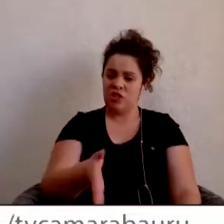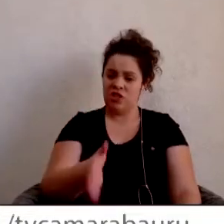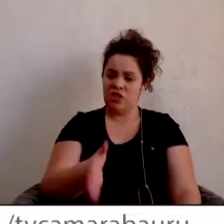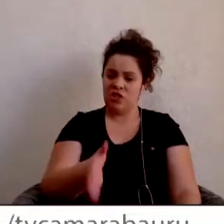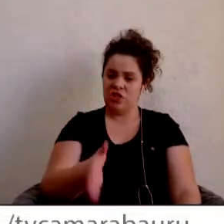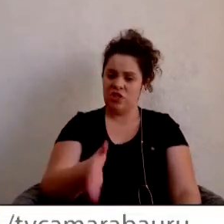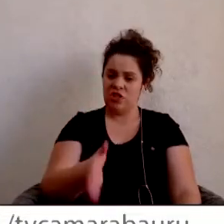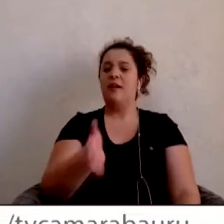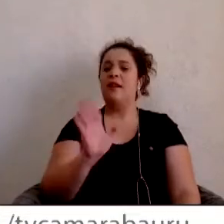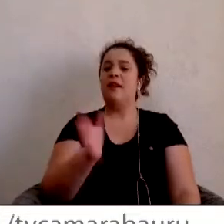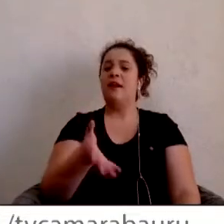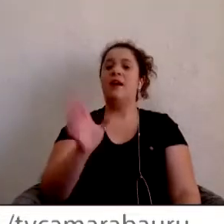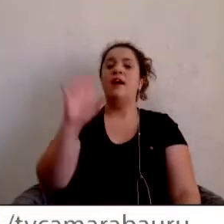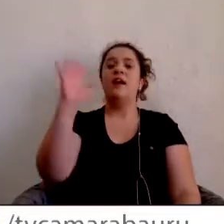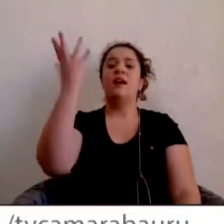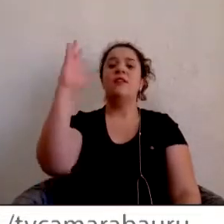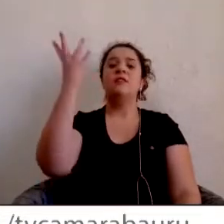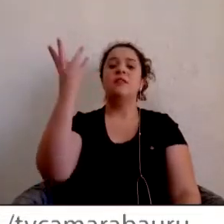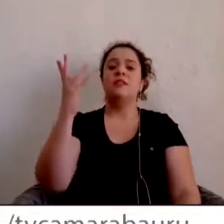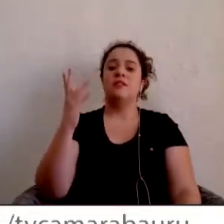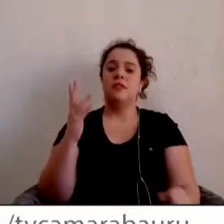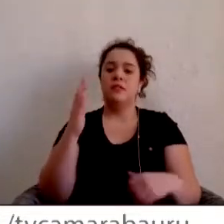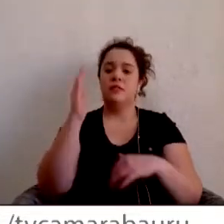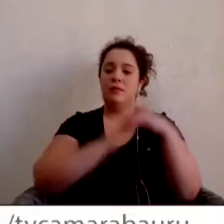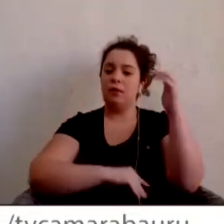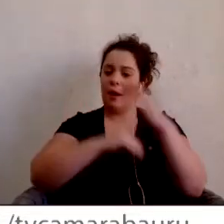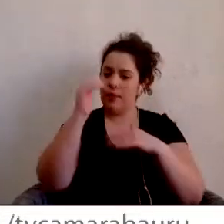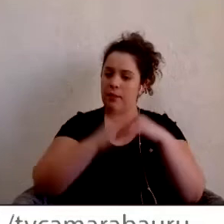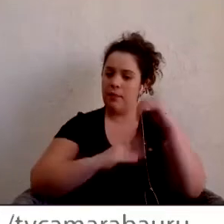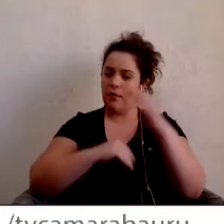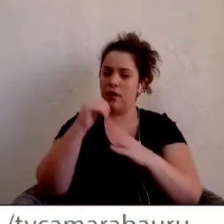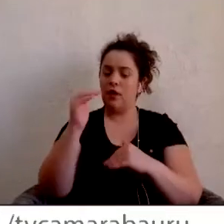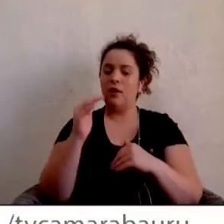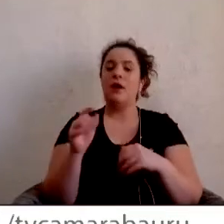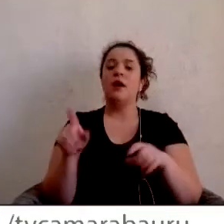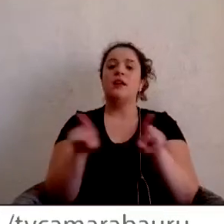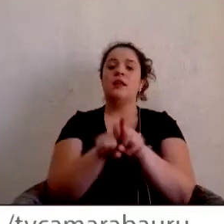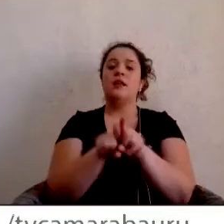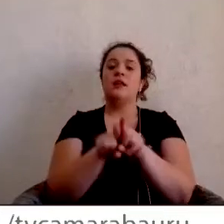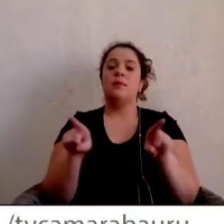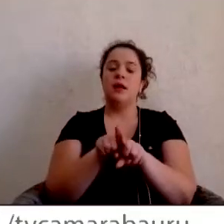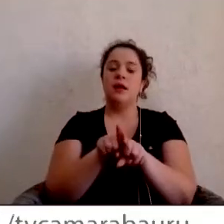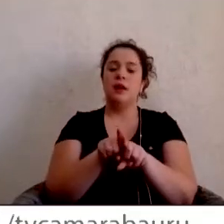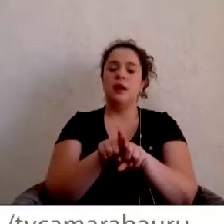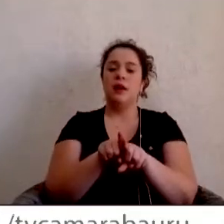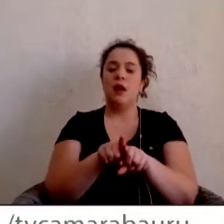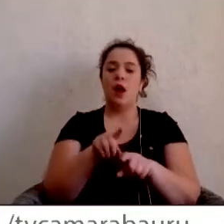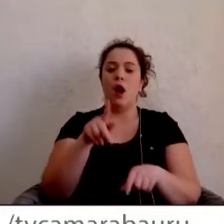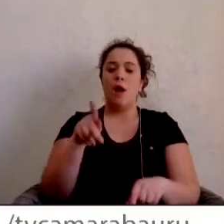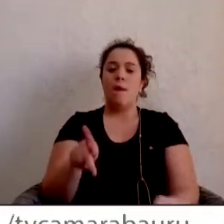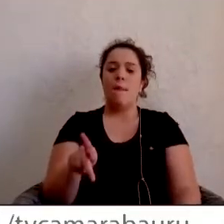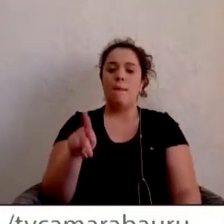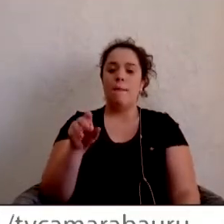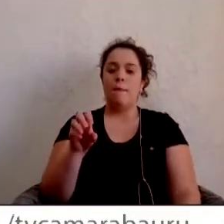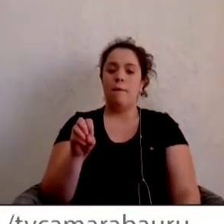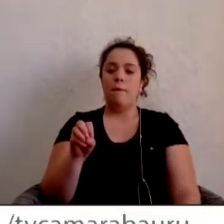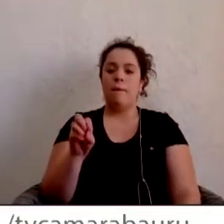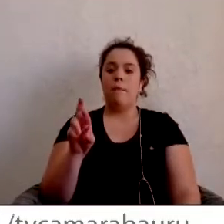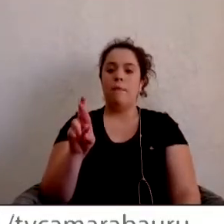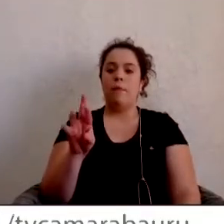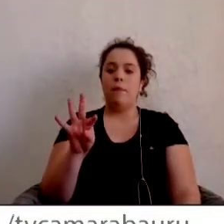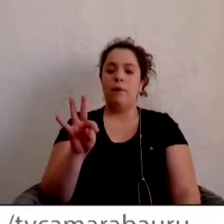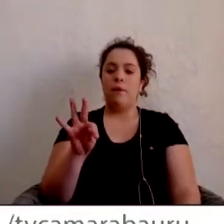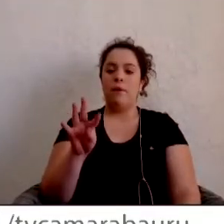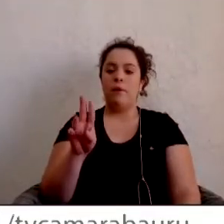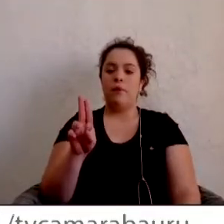se aprimorando. E nós temos o de Portugal, que é considerado um dos melhores modelos. Só que lá as escolas ficaram fechadas